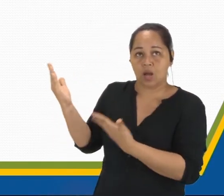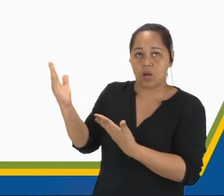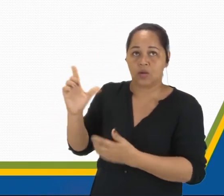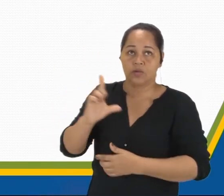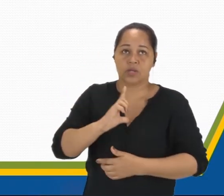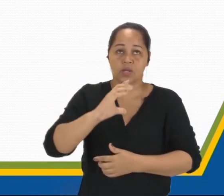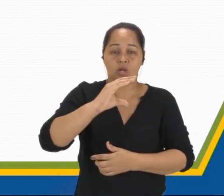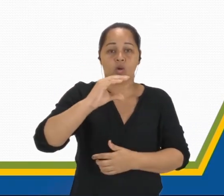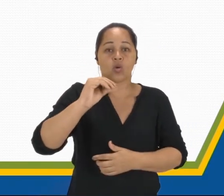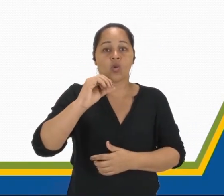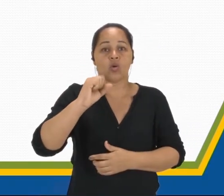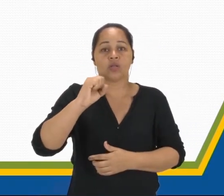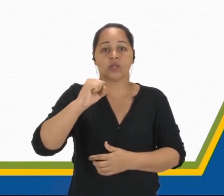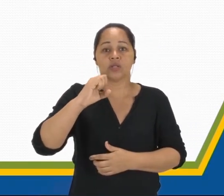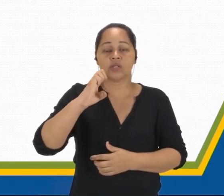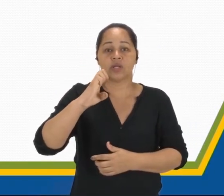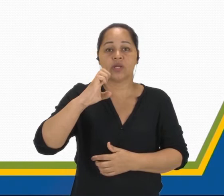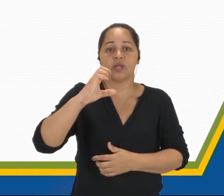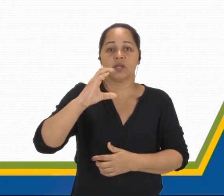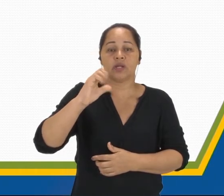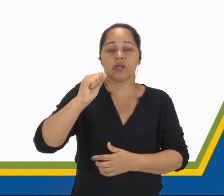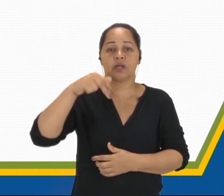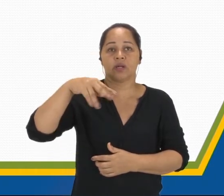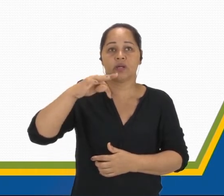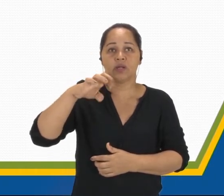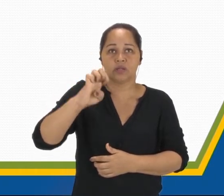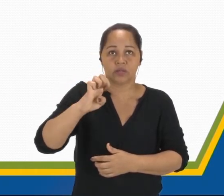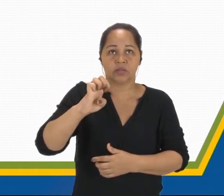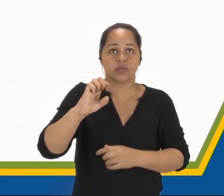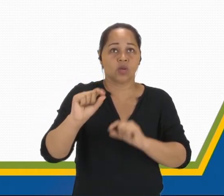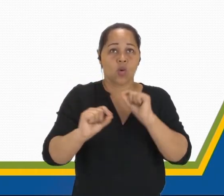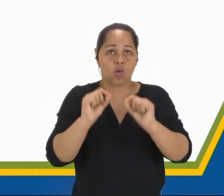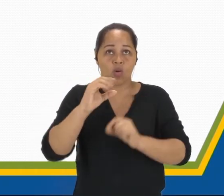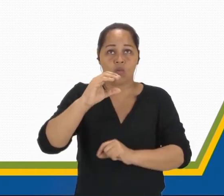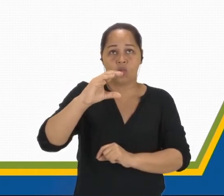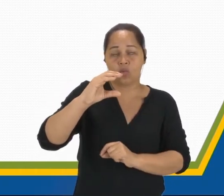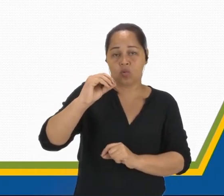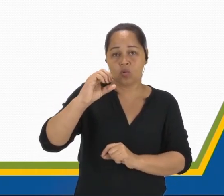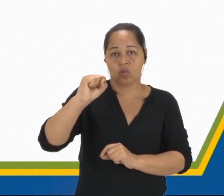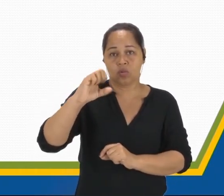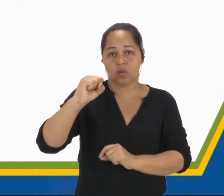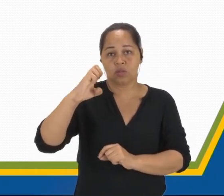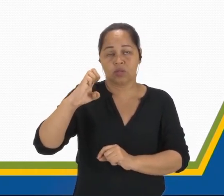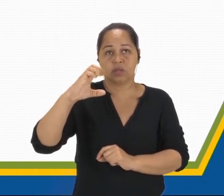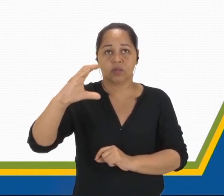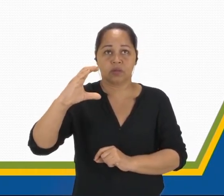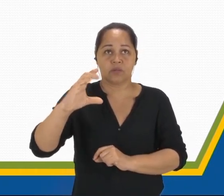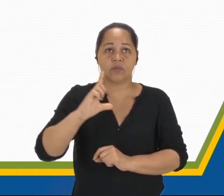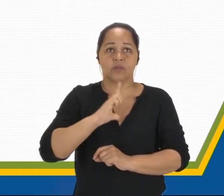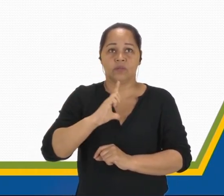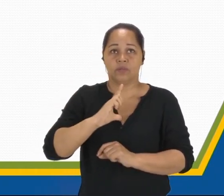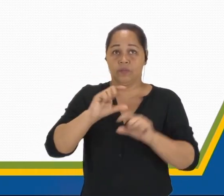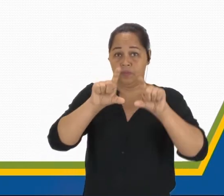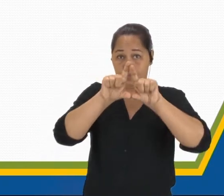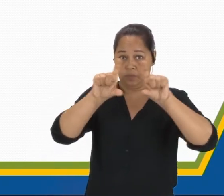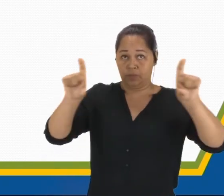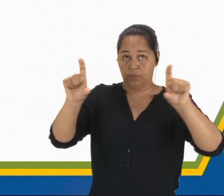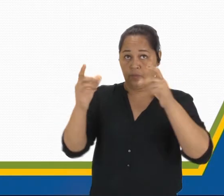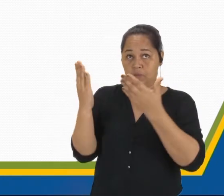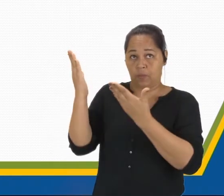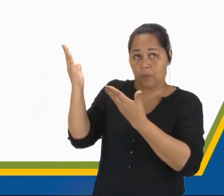então, essa condição. Ela tem que estar acima do 1 e abaixo de menos 1. A imagem vai existir da função